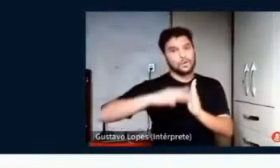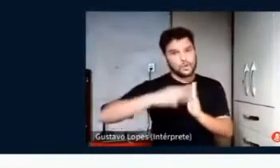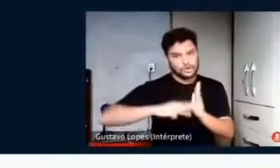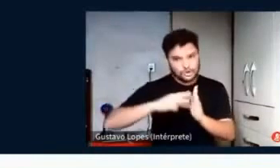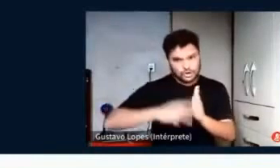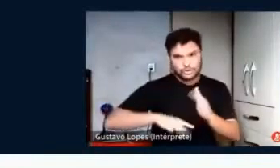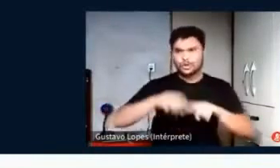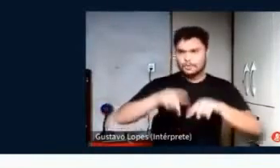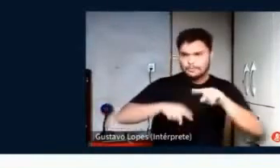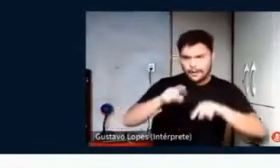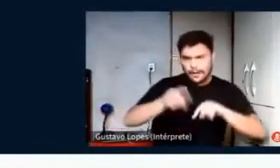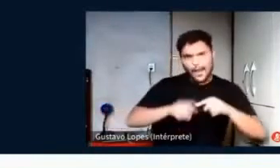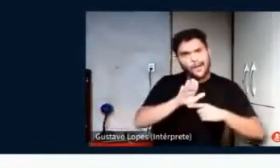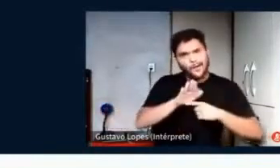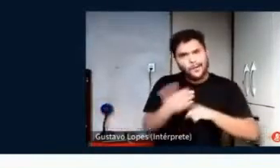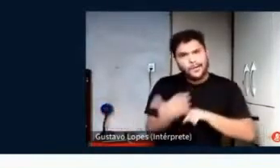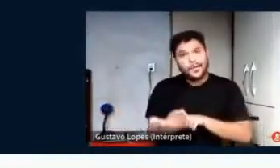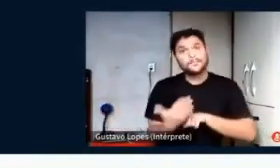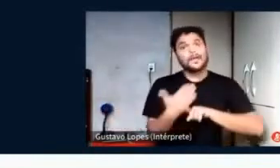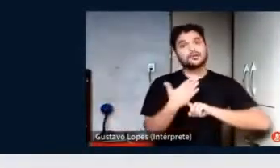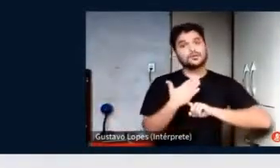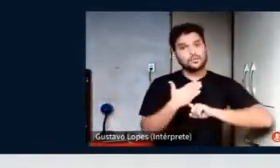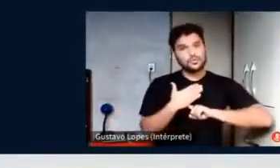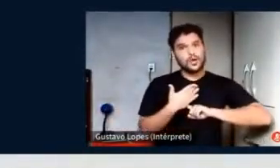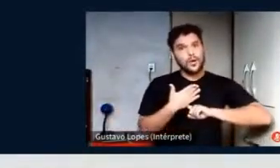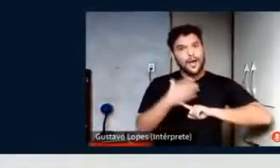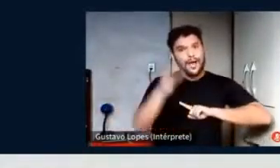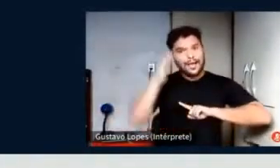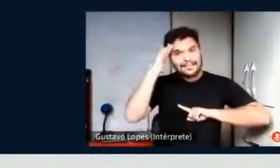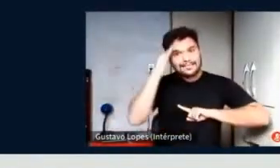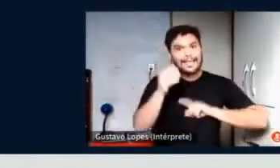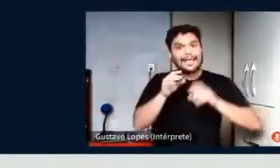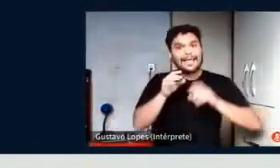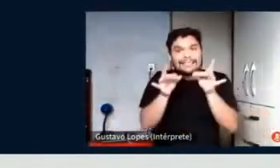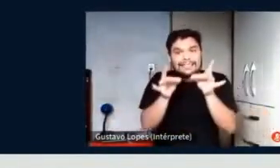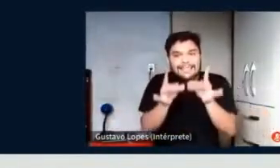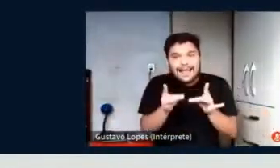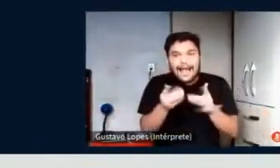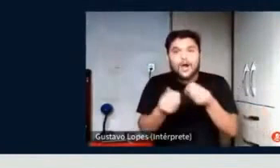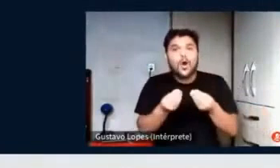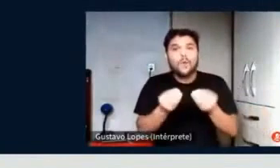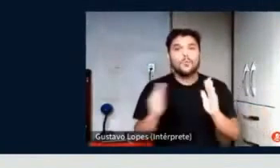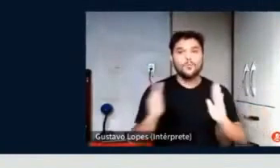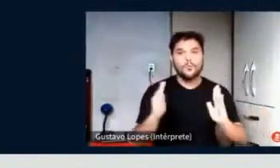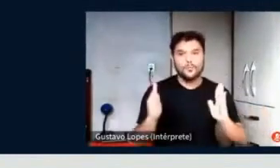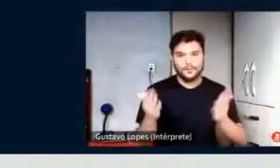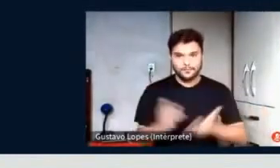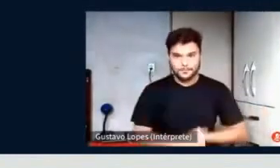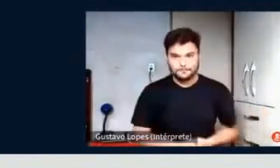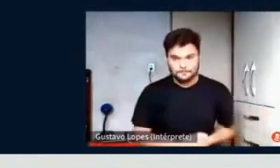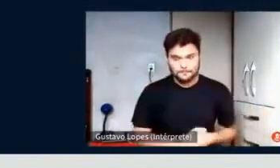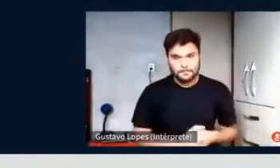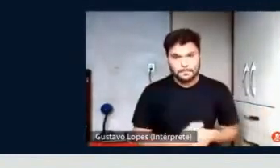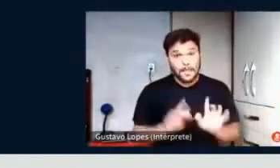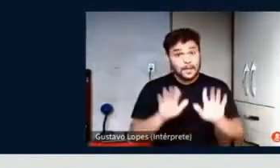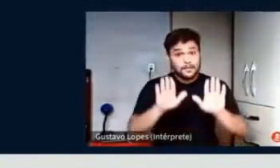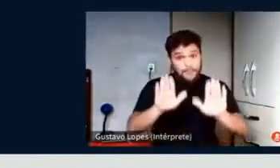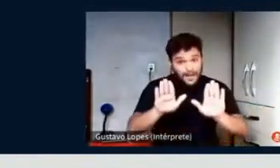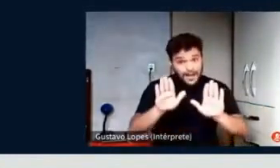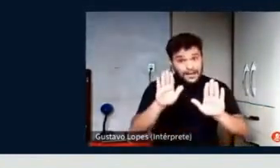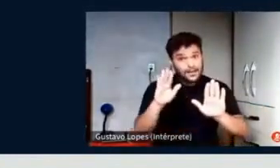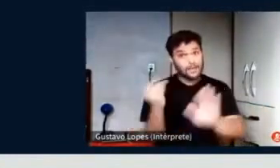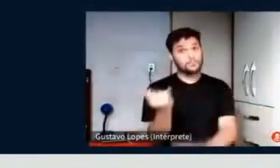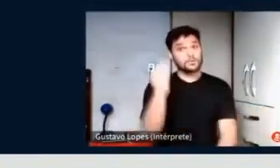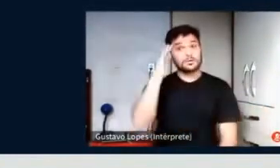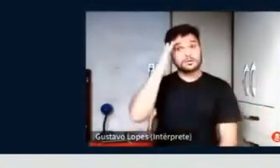tenho indicadores que vão me ajudar a descrever a situação. Mas é importante entenderem